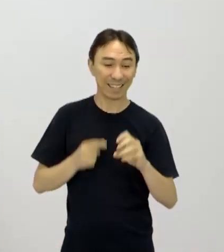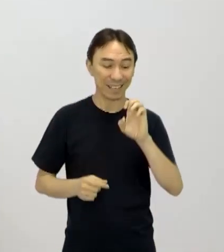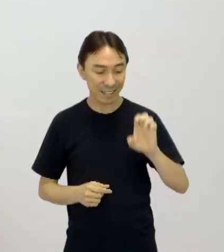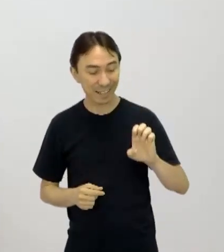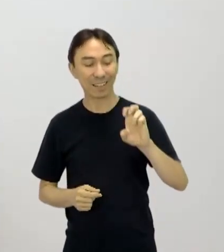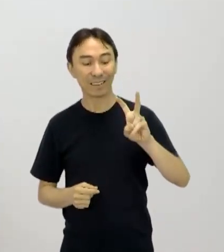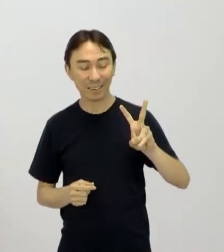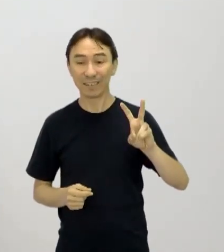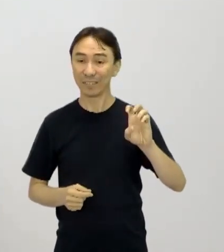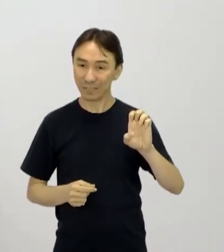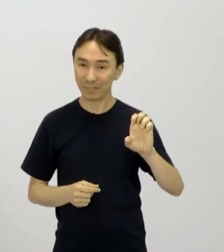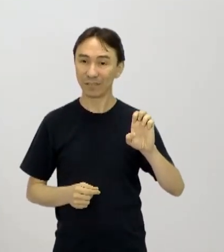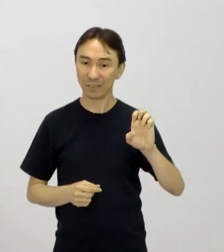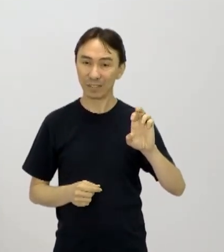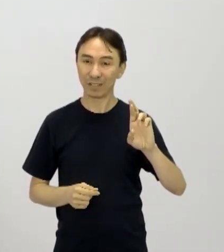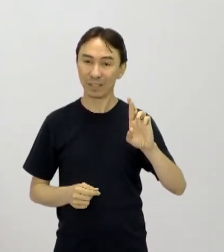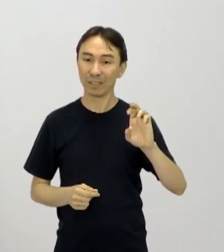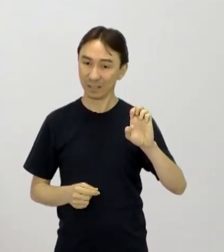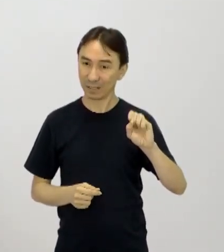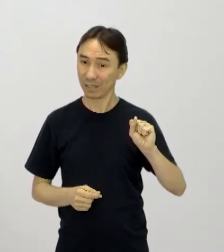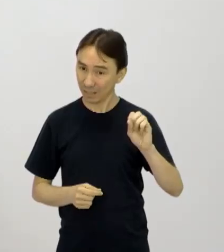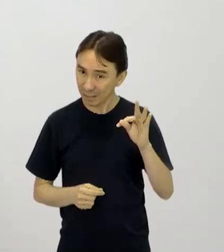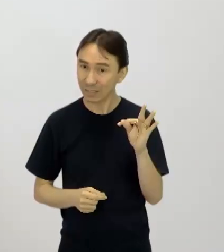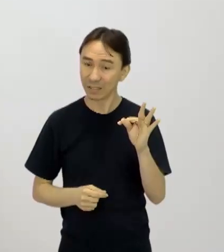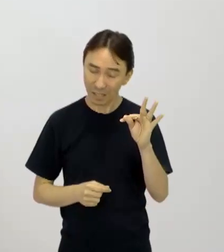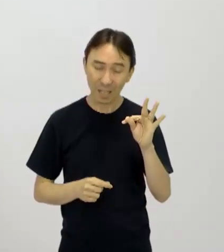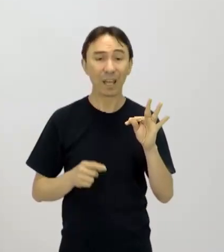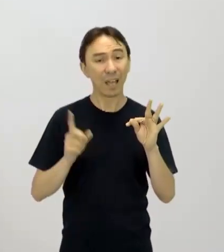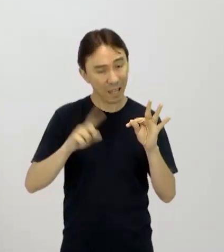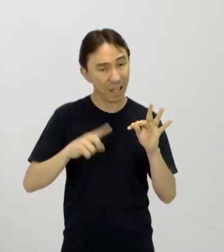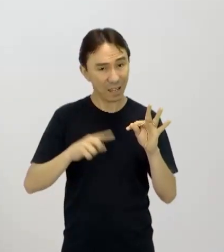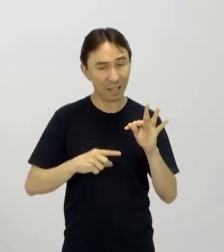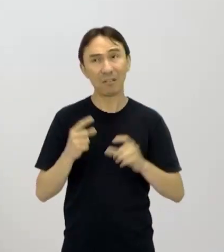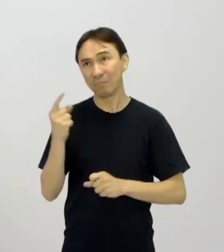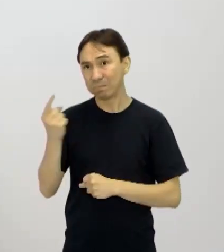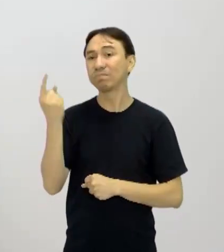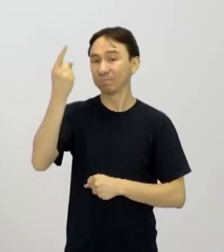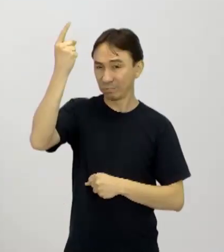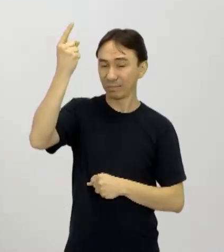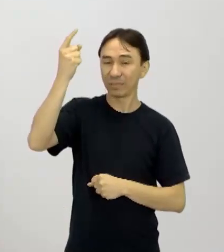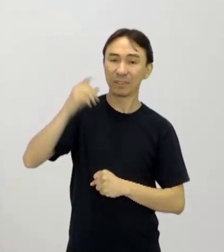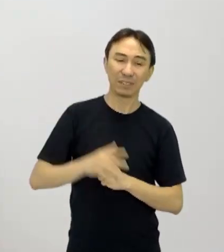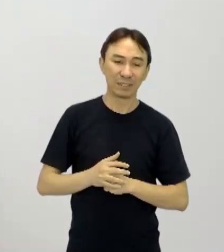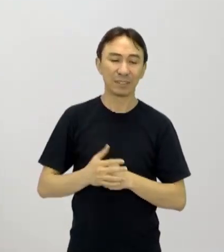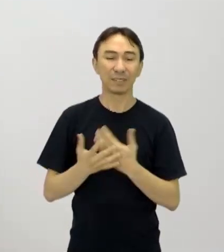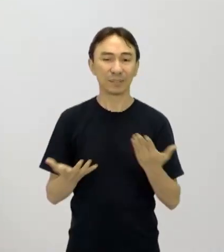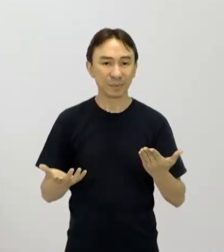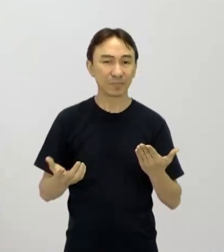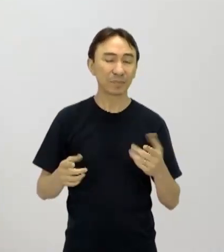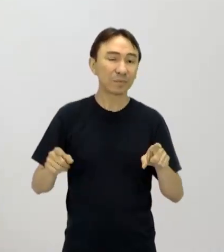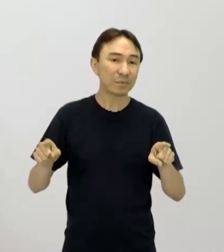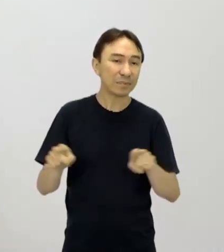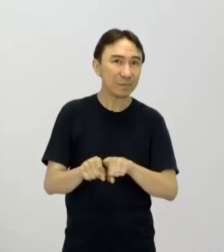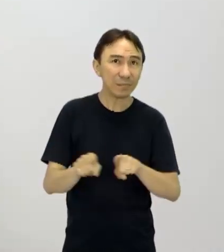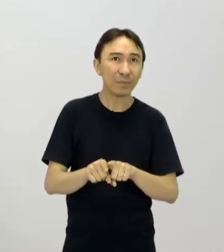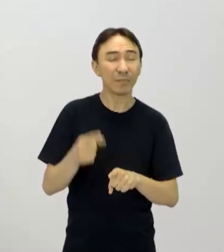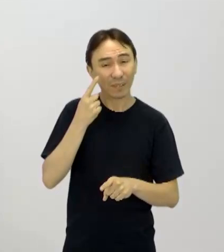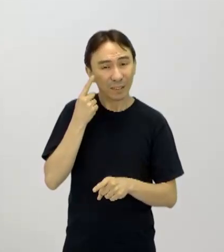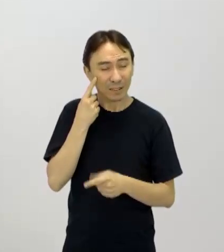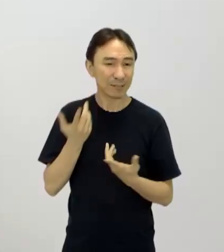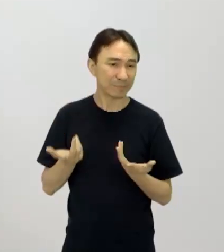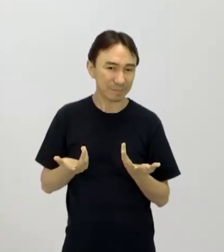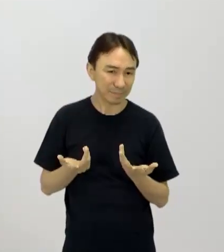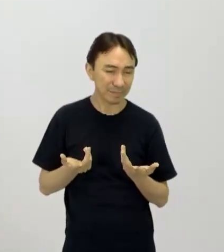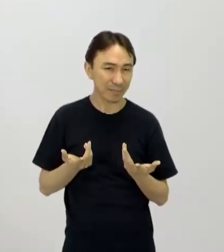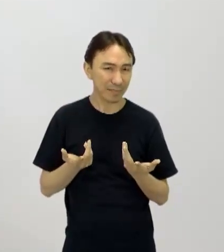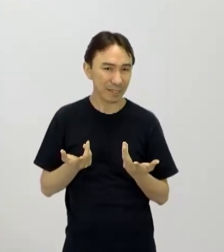né, Joel? É bom que isso fique bem claro. O Everest é o ponto mais alto medido da superfície e uma coisa mais teórica, que seria assim,